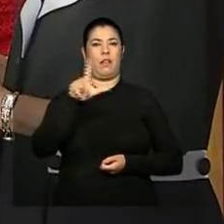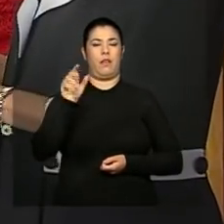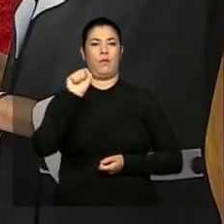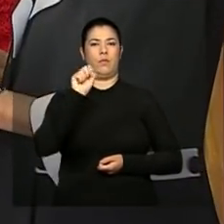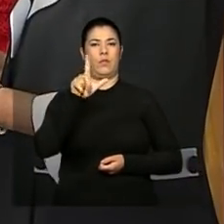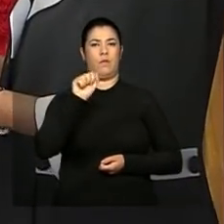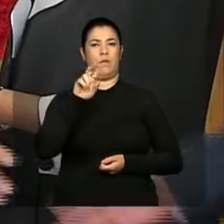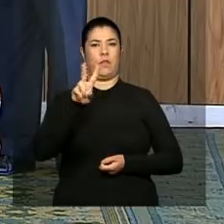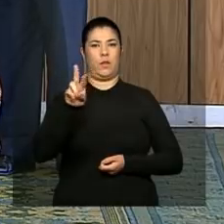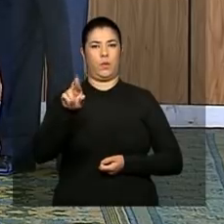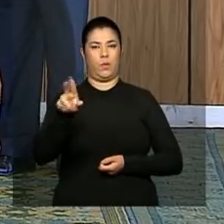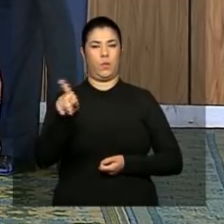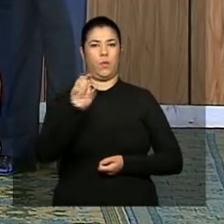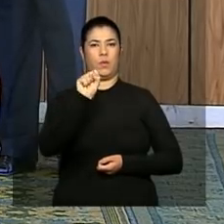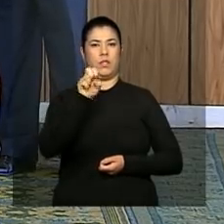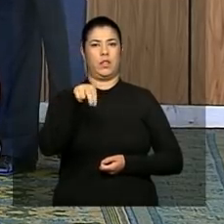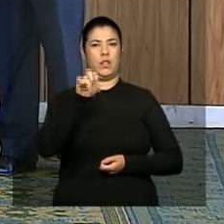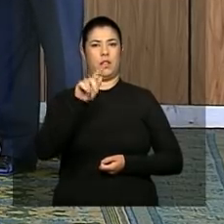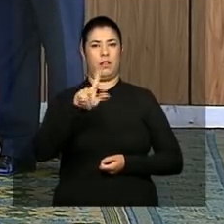Senegal.